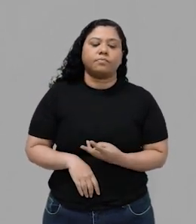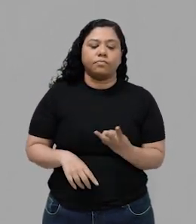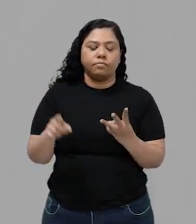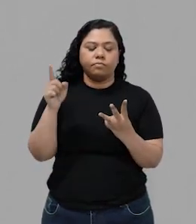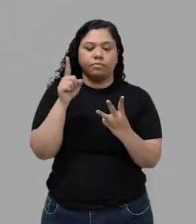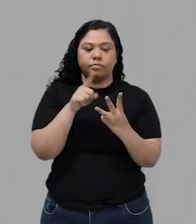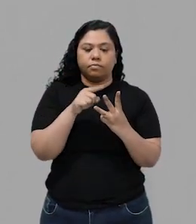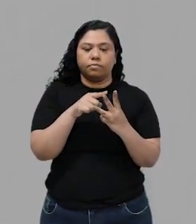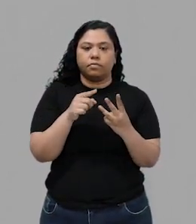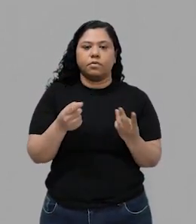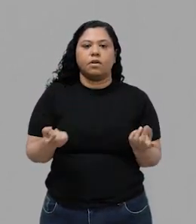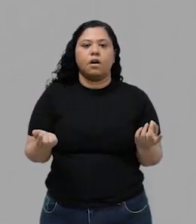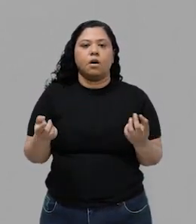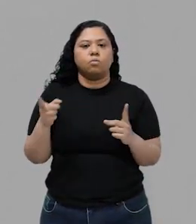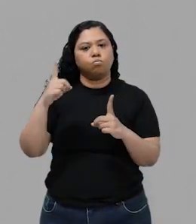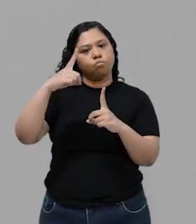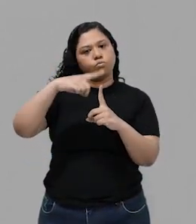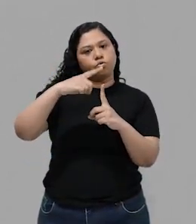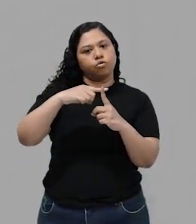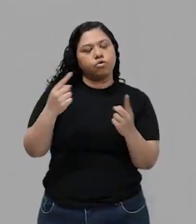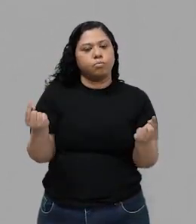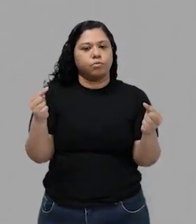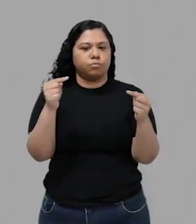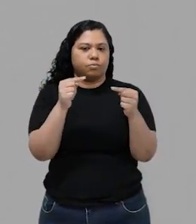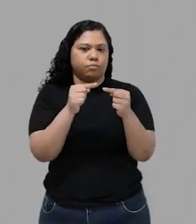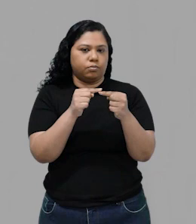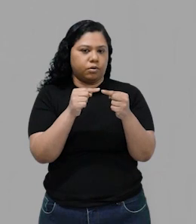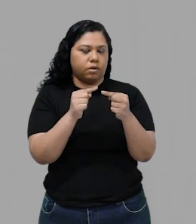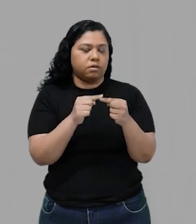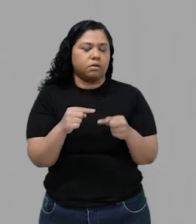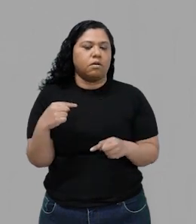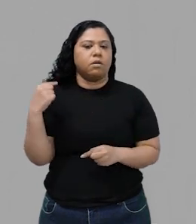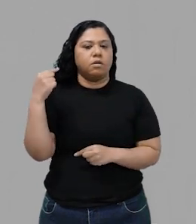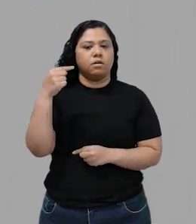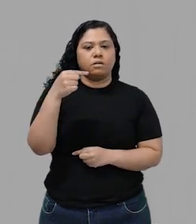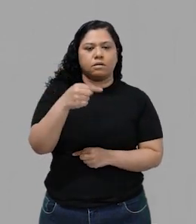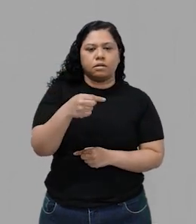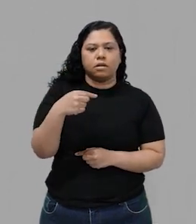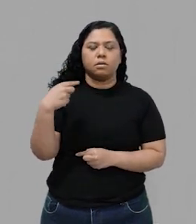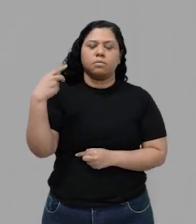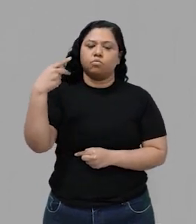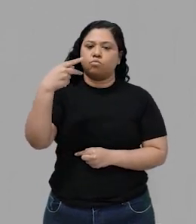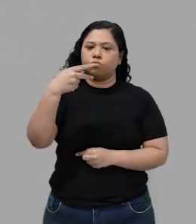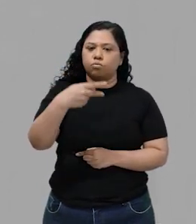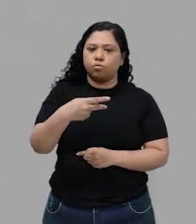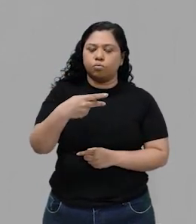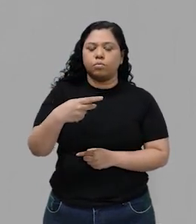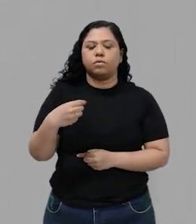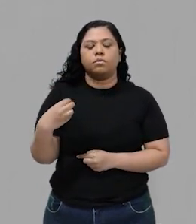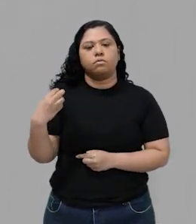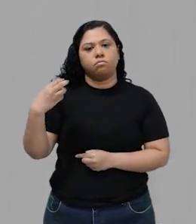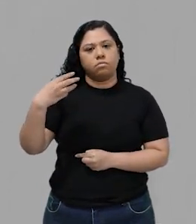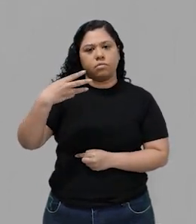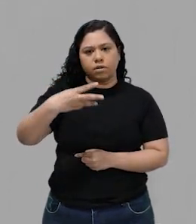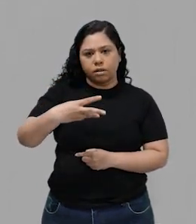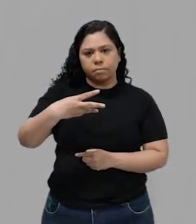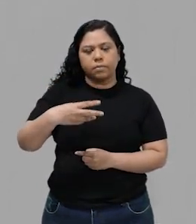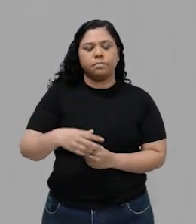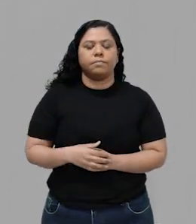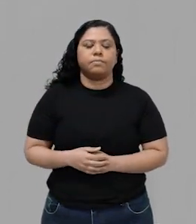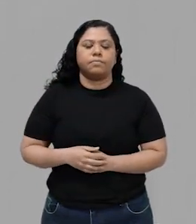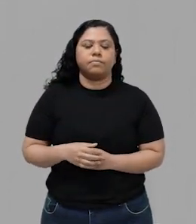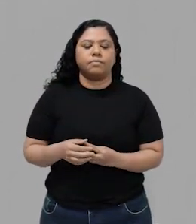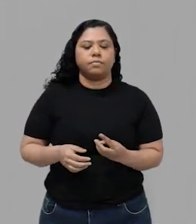que é o tipo de ligação, an para ligação simples, en para ligação dupla, in para ligação